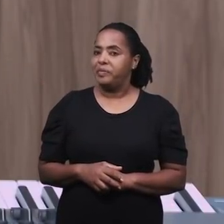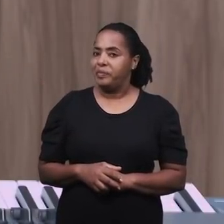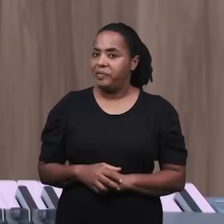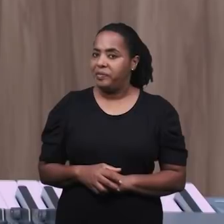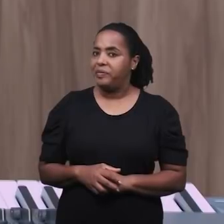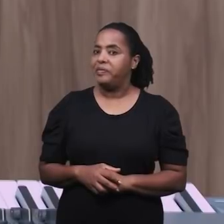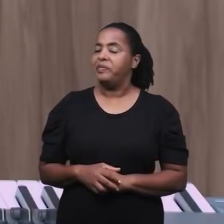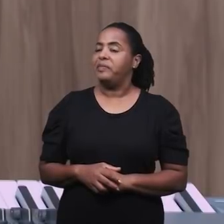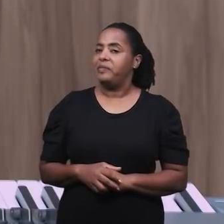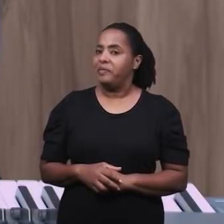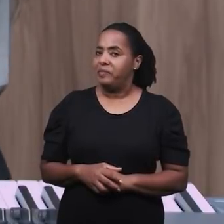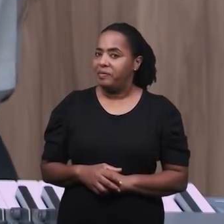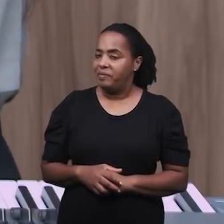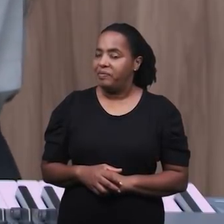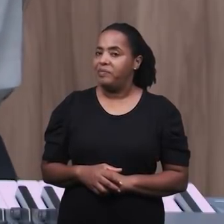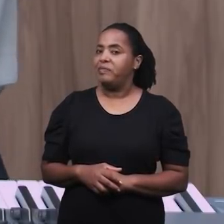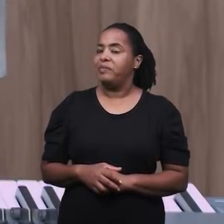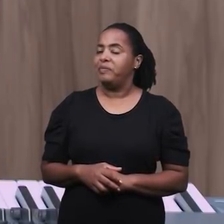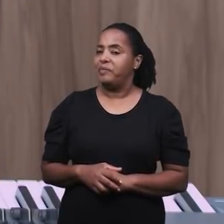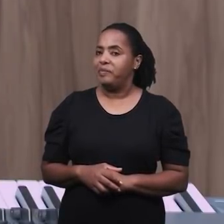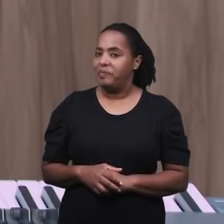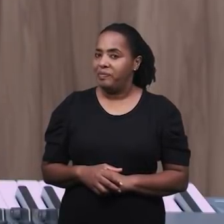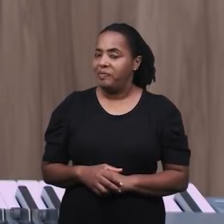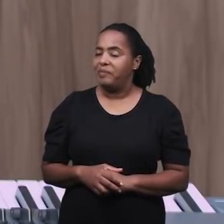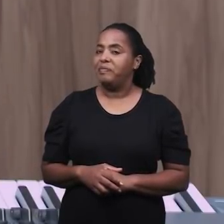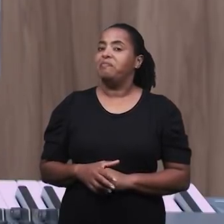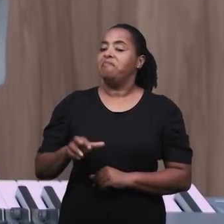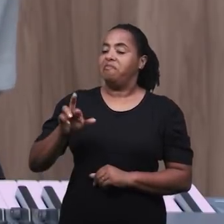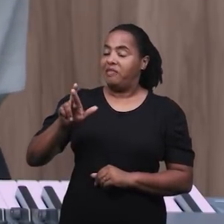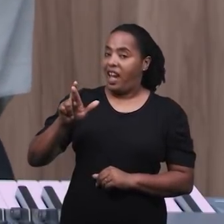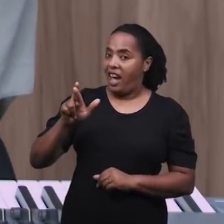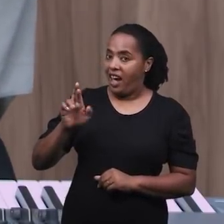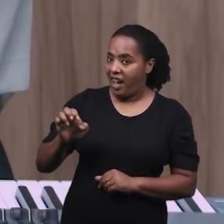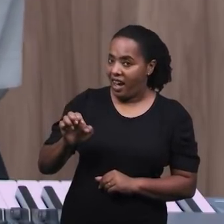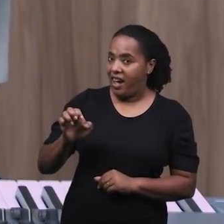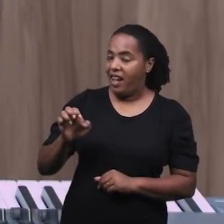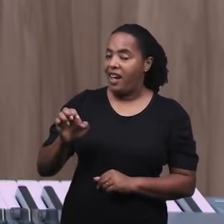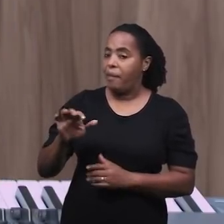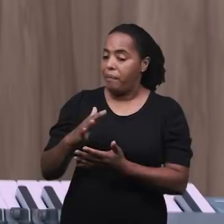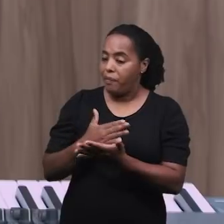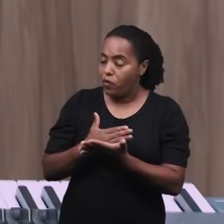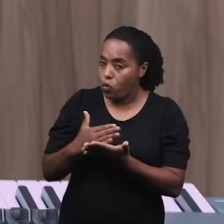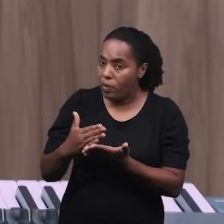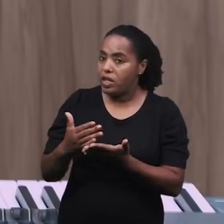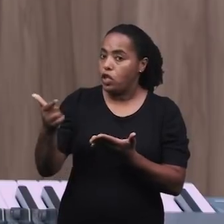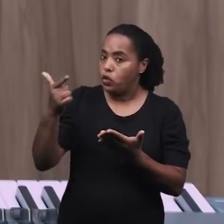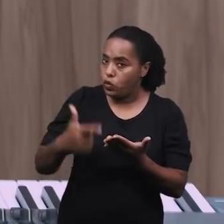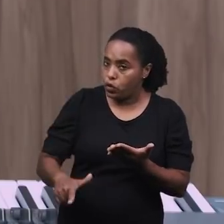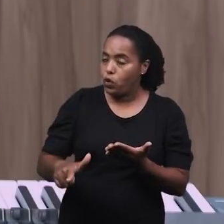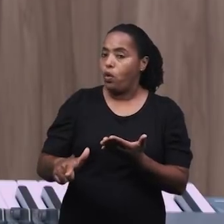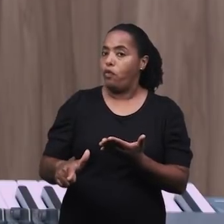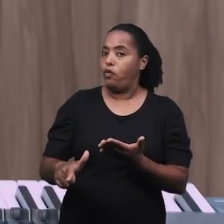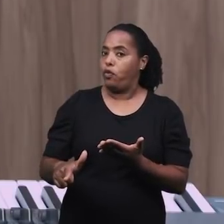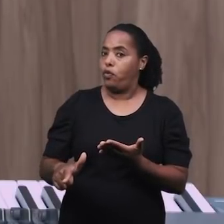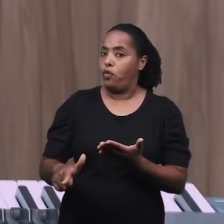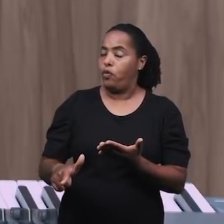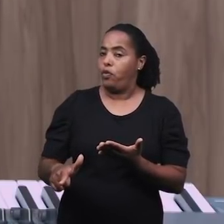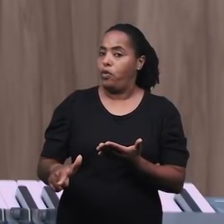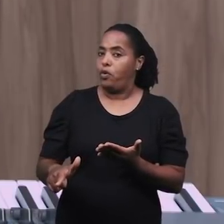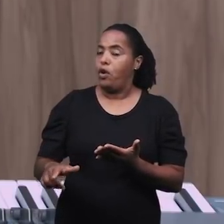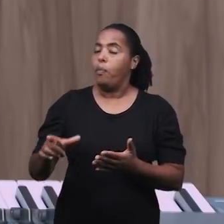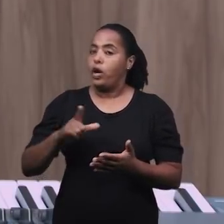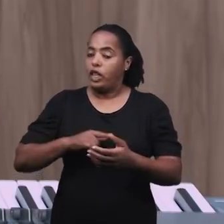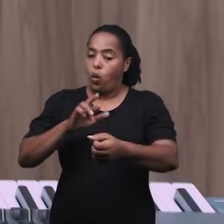Ré. Ré. Sol. Ré para começar de novo, porque temos um ritornelo